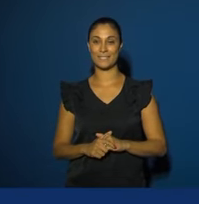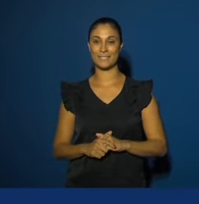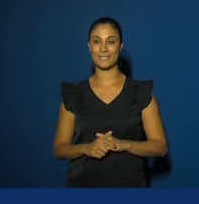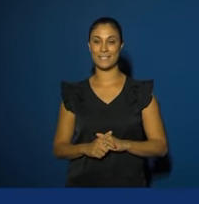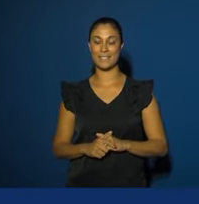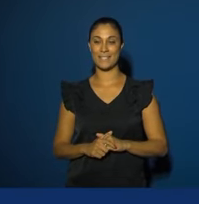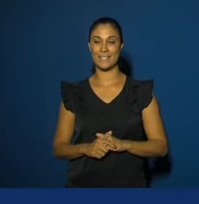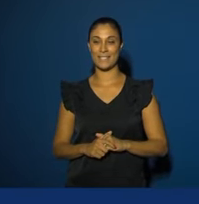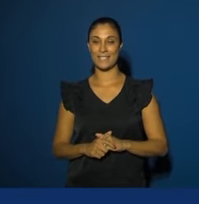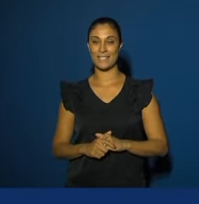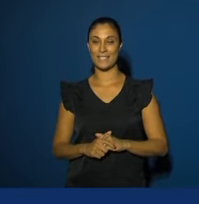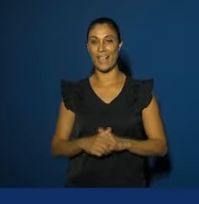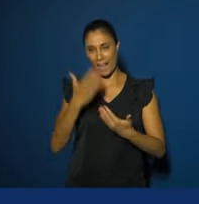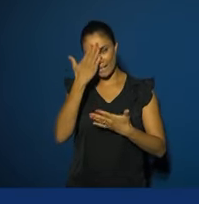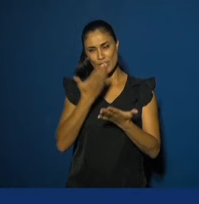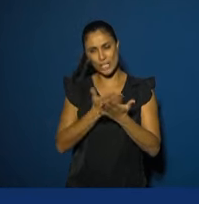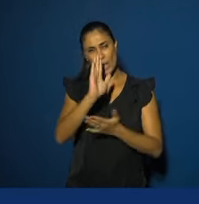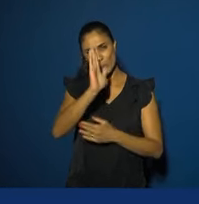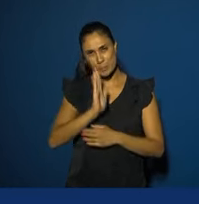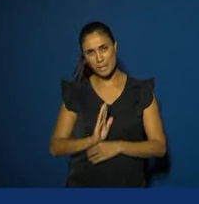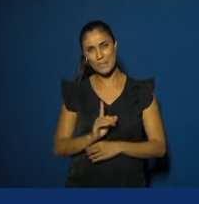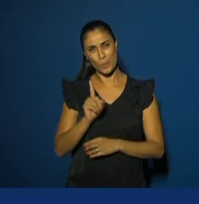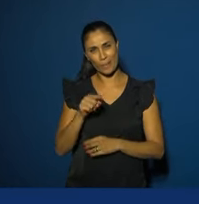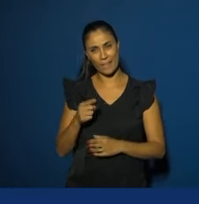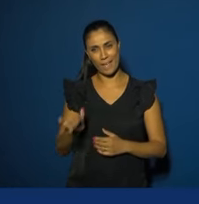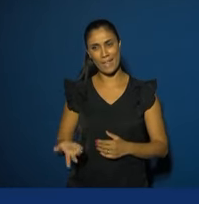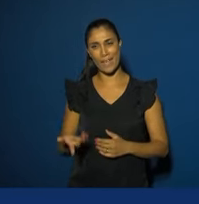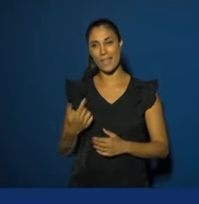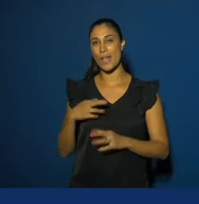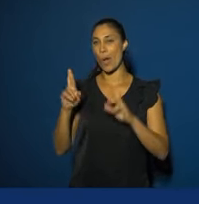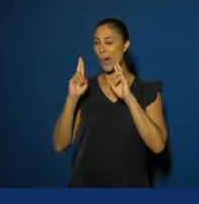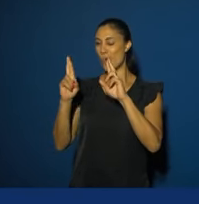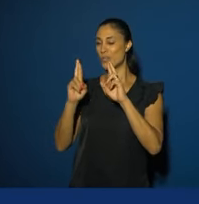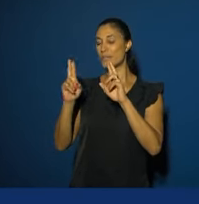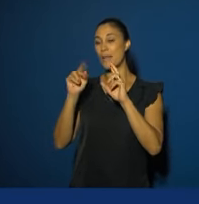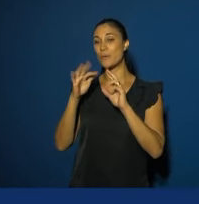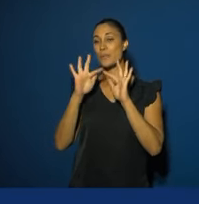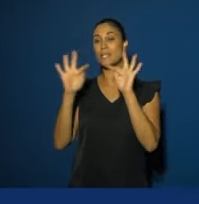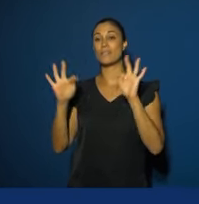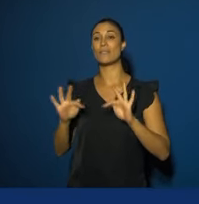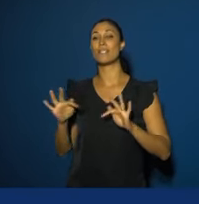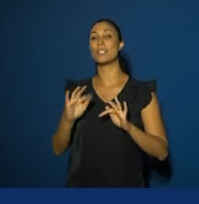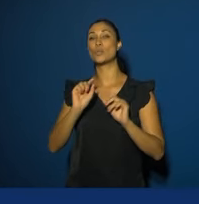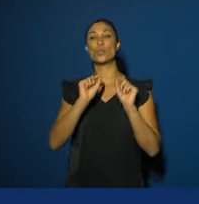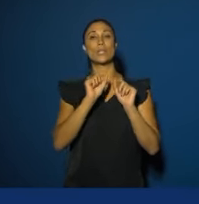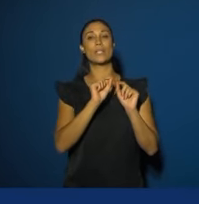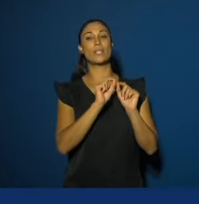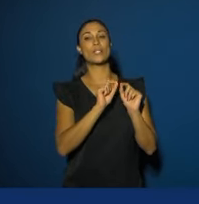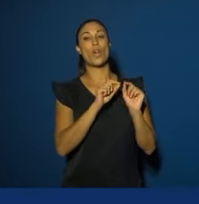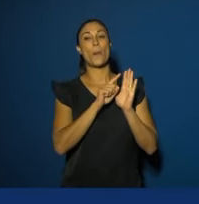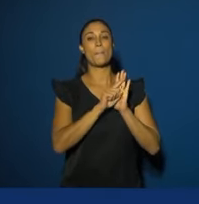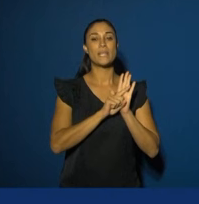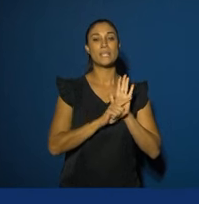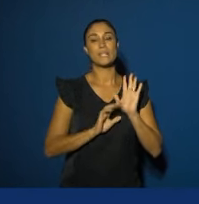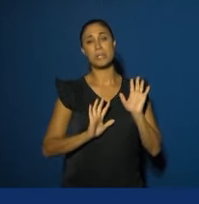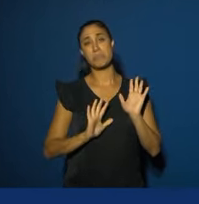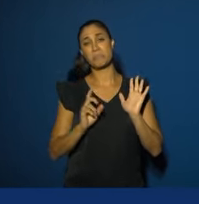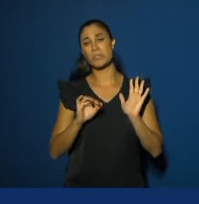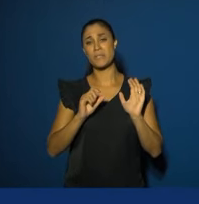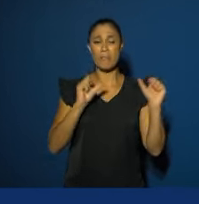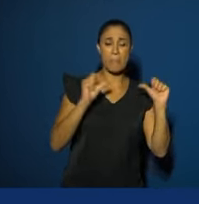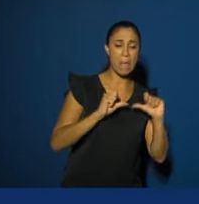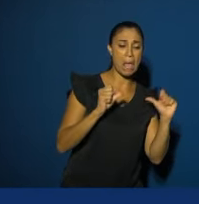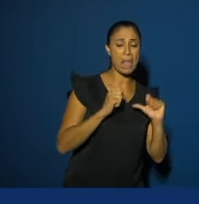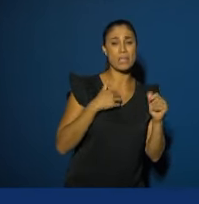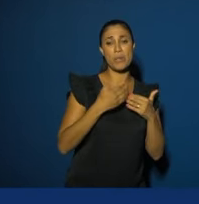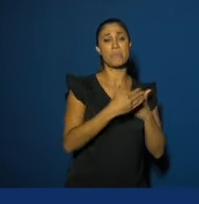acreditar no Brasil né bem acreditar no Brasil é isso aí otimista é muito mais feliz do que pessimista né se você for pessimista